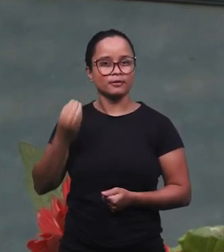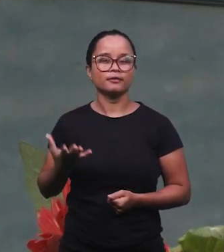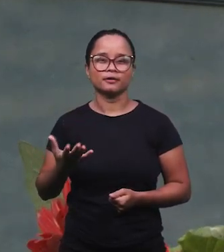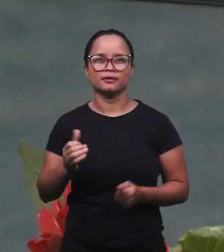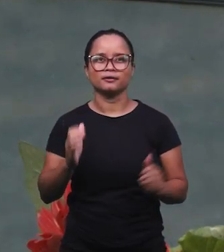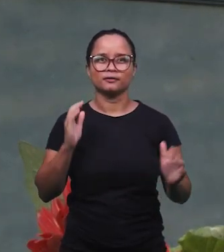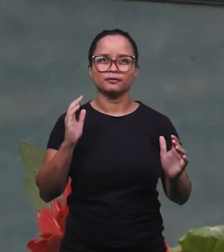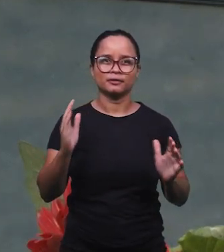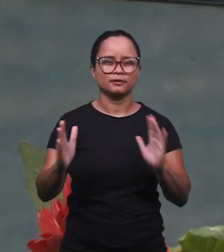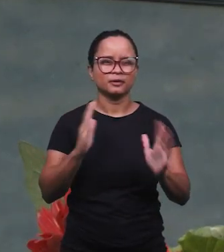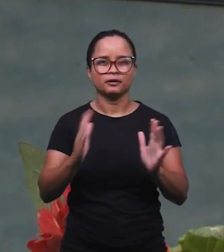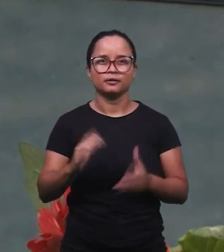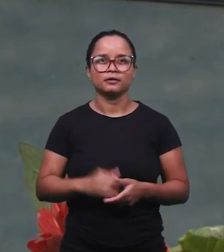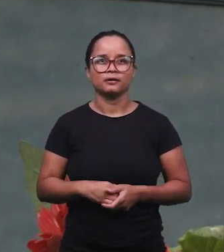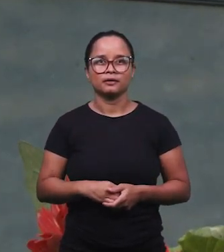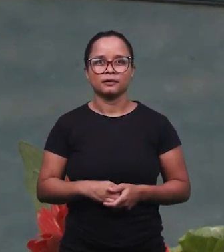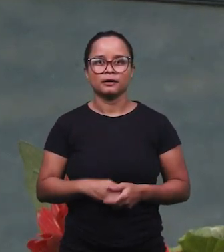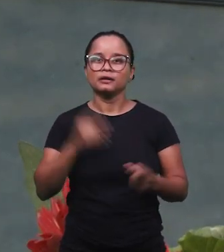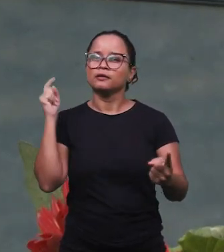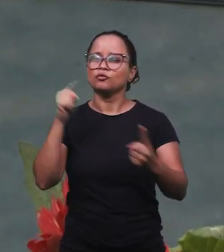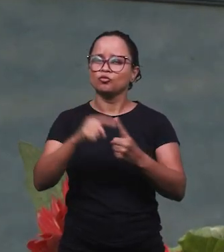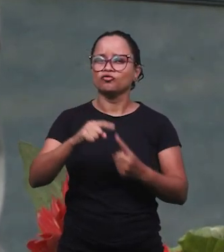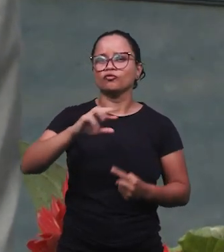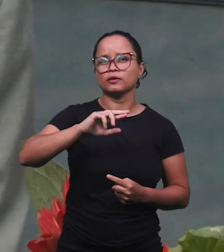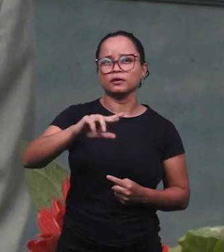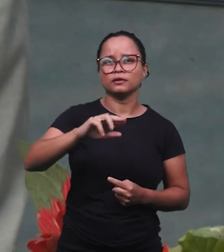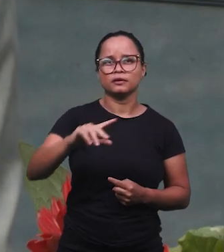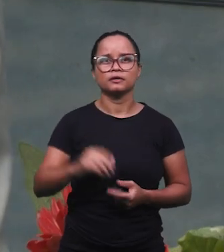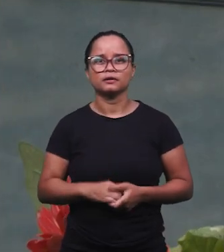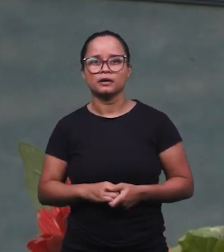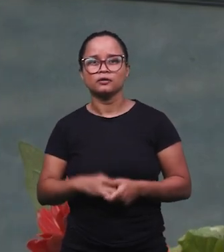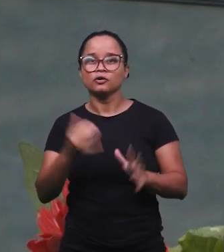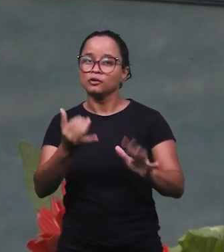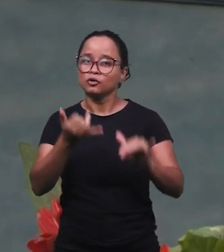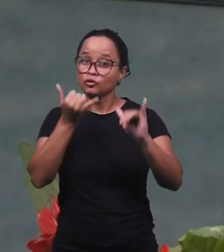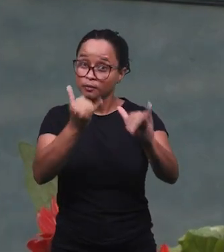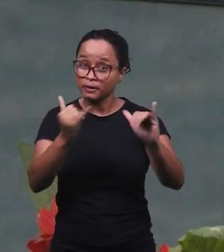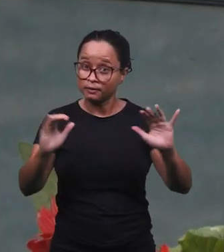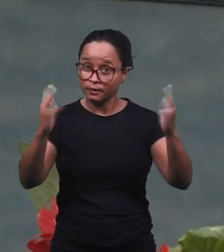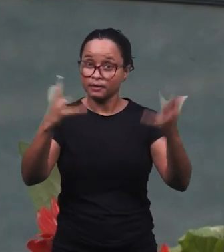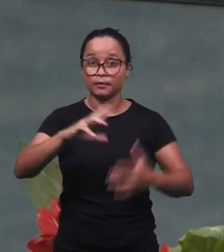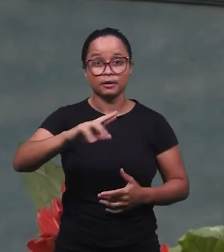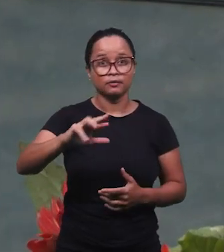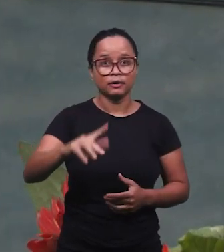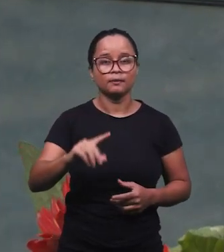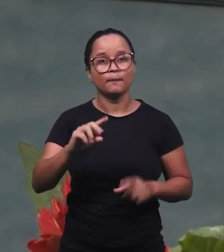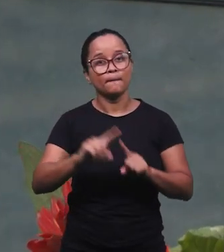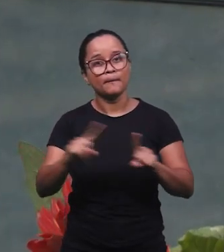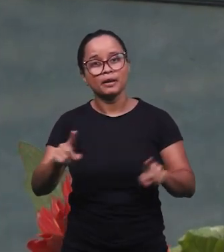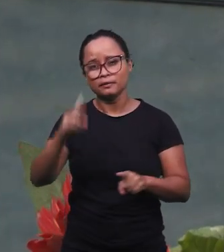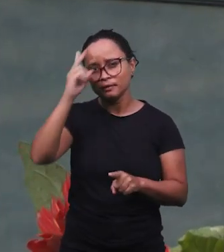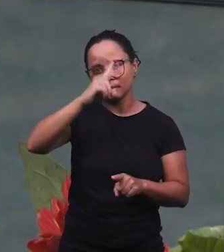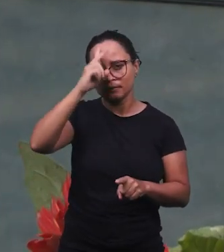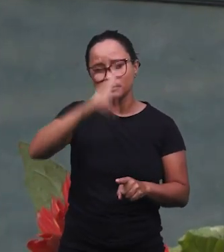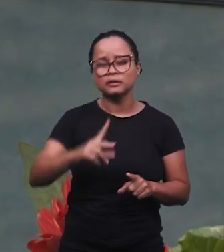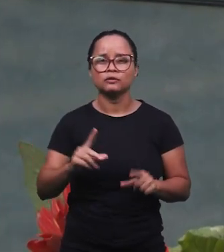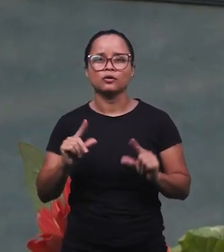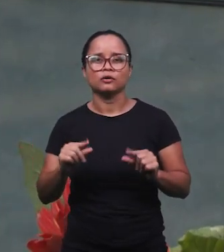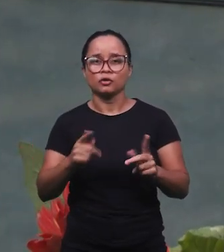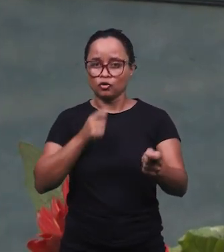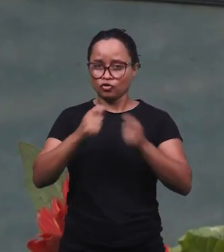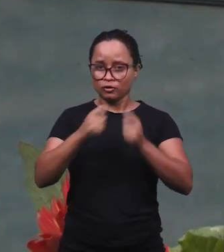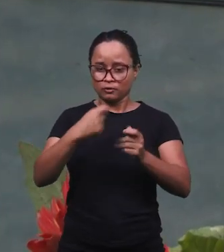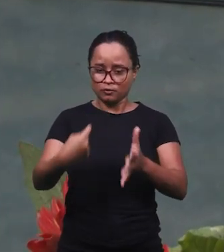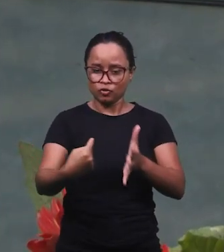Na época, e não era o objetivo nosso falar do Trombetas e Festas, e nem é, mas só lembrando de uma jornalista que